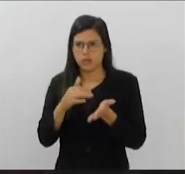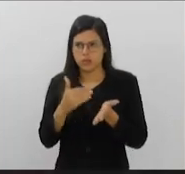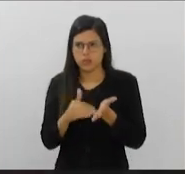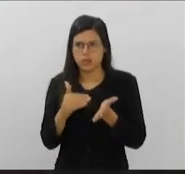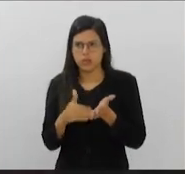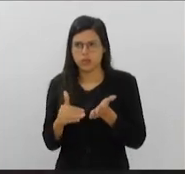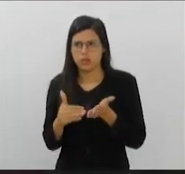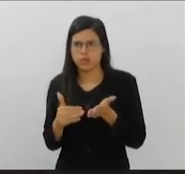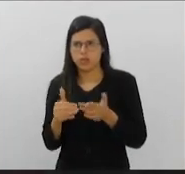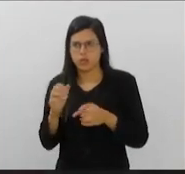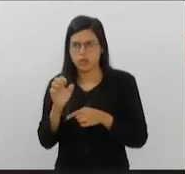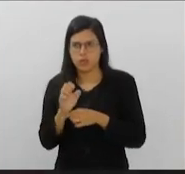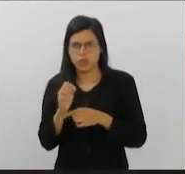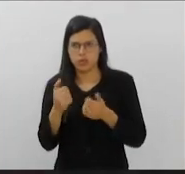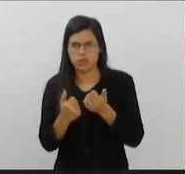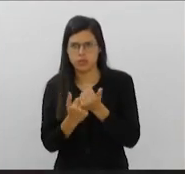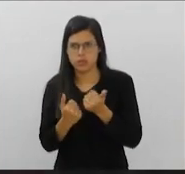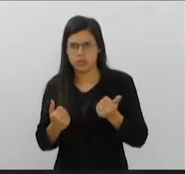Assistência Social.